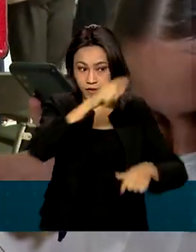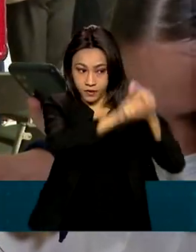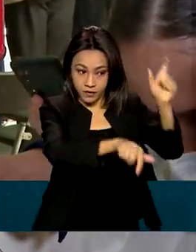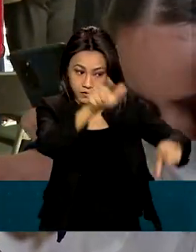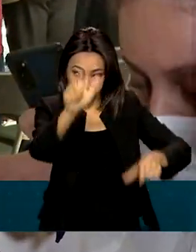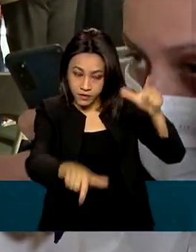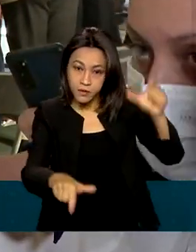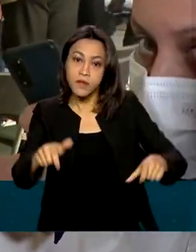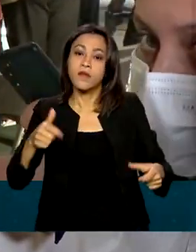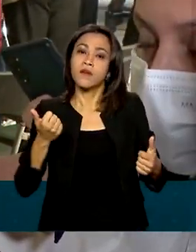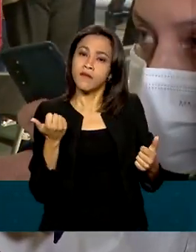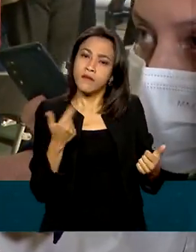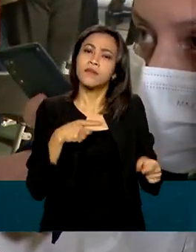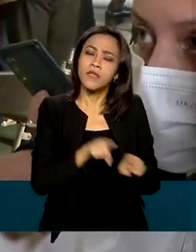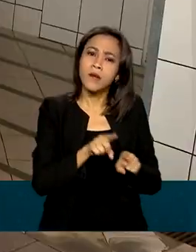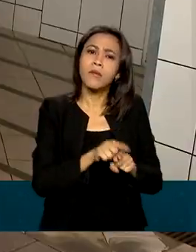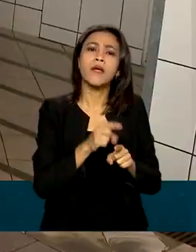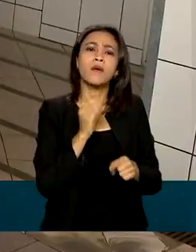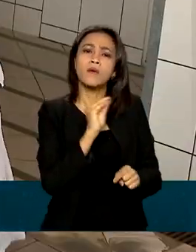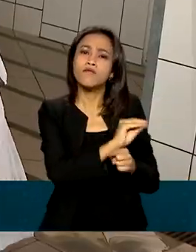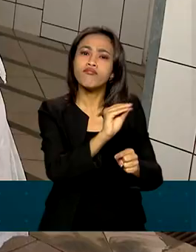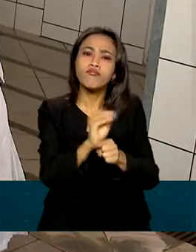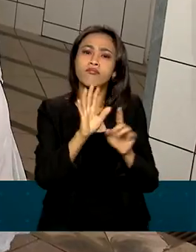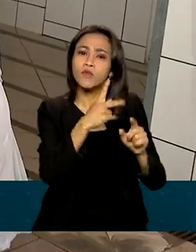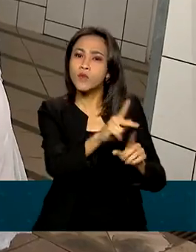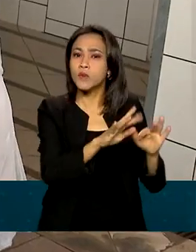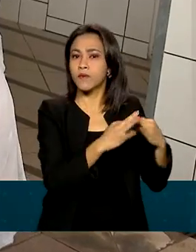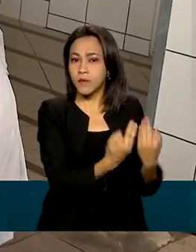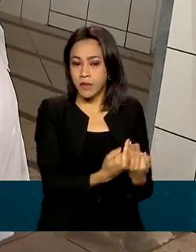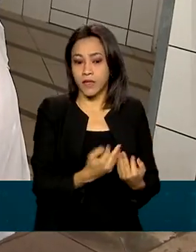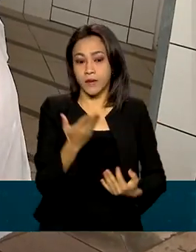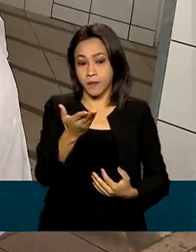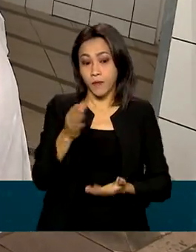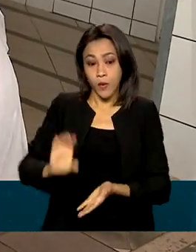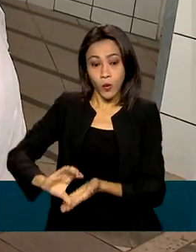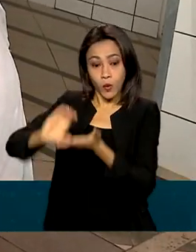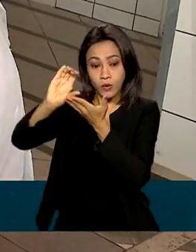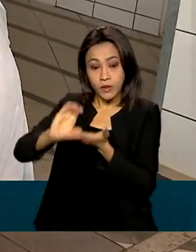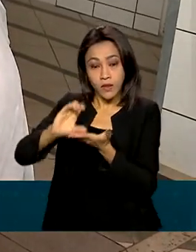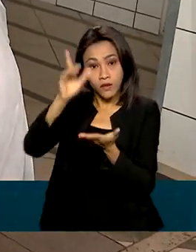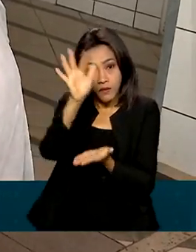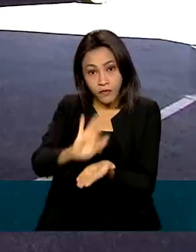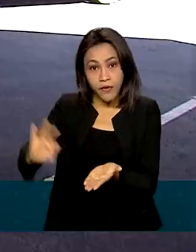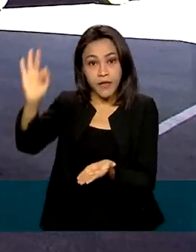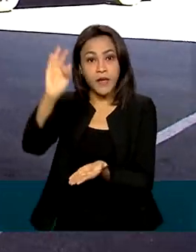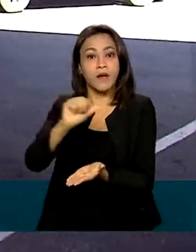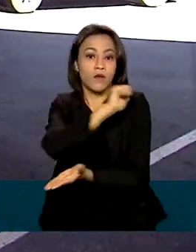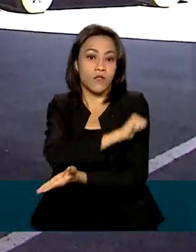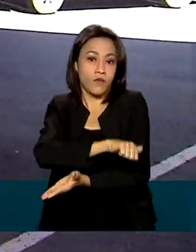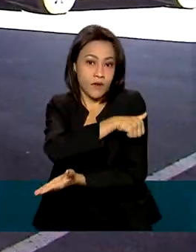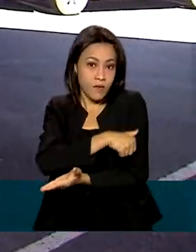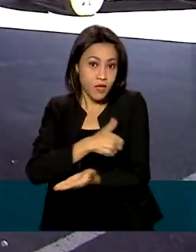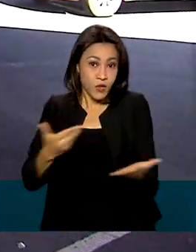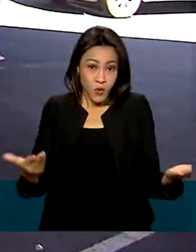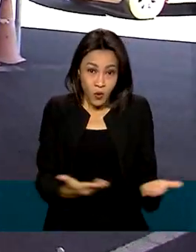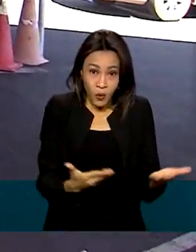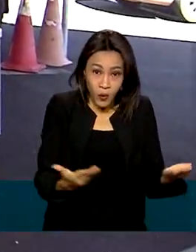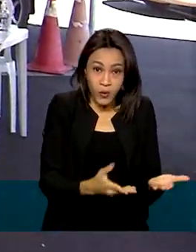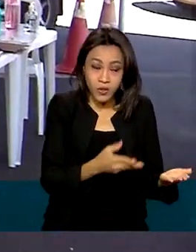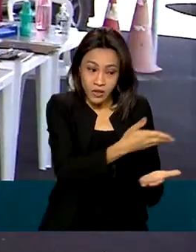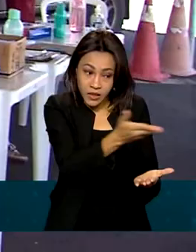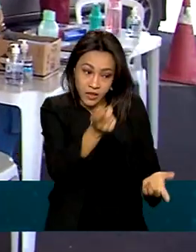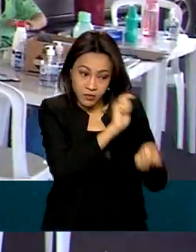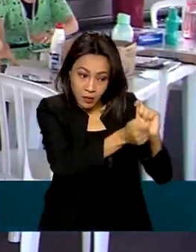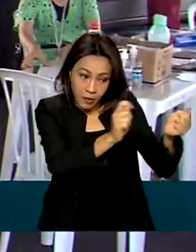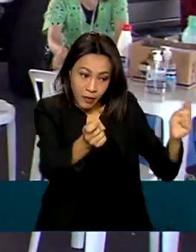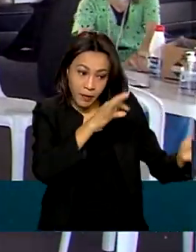garantir o sustento das suas famílias. De acordo com o Conselho Federal de Enfermagem, a atual remuneração média dos